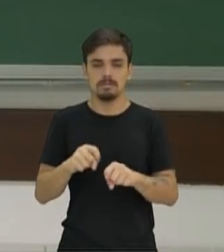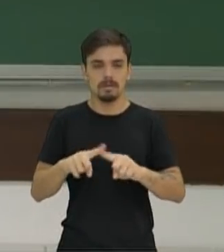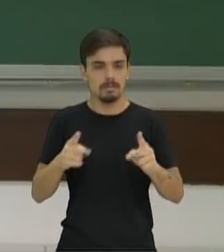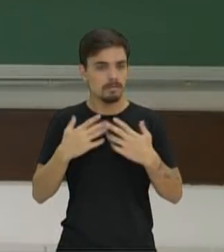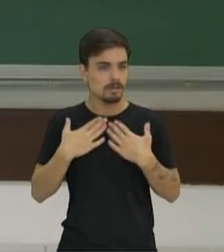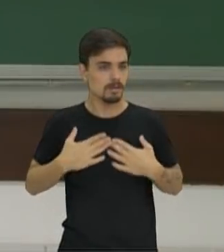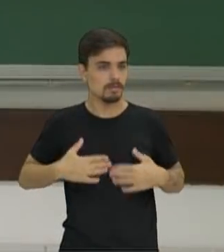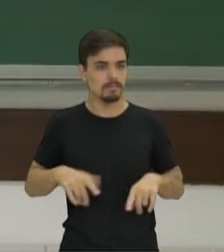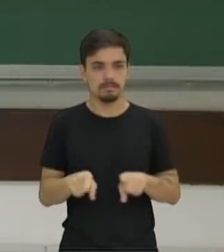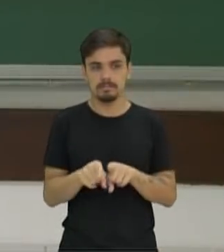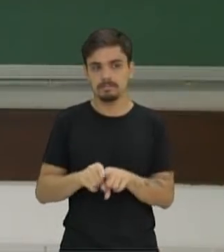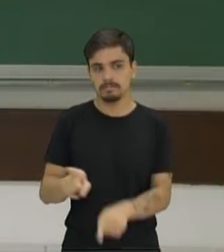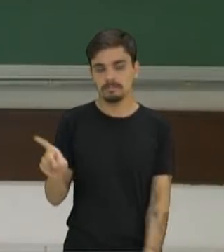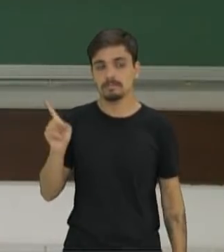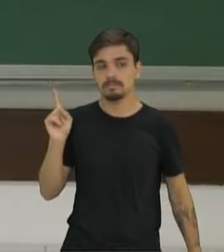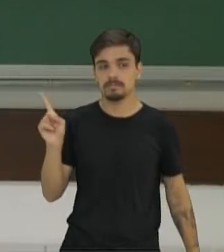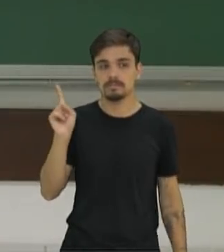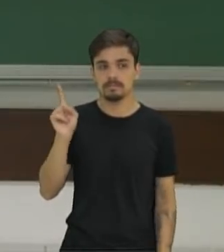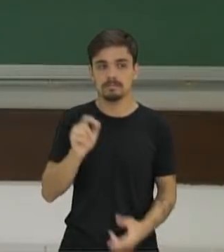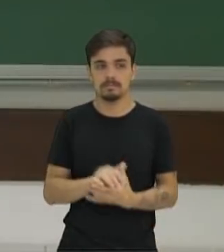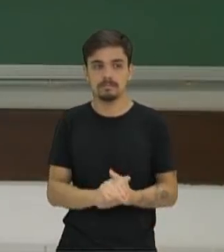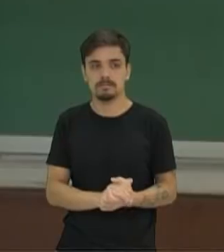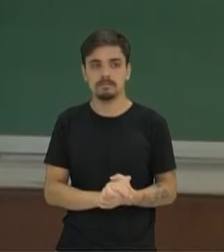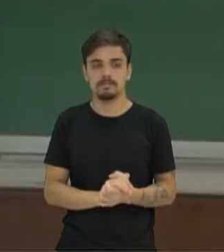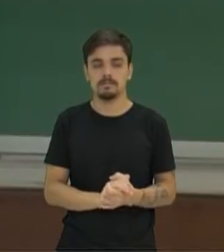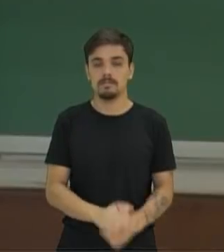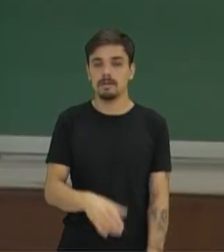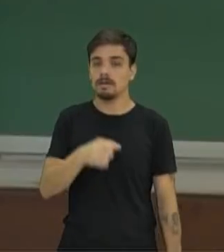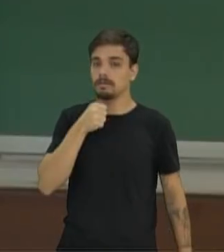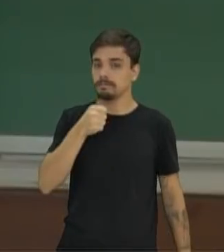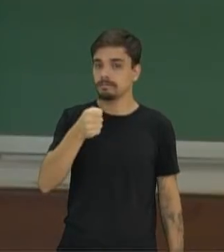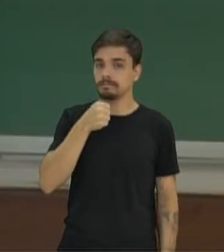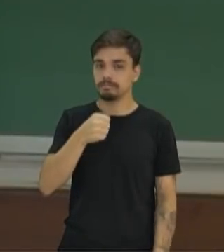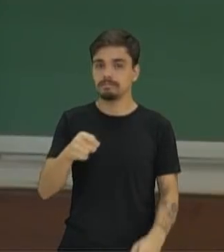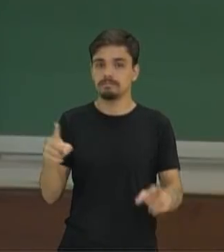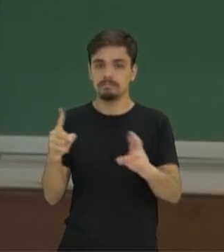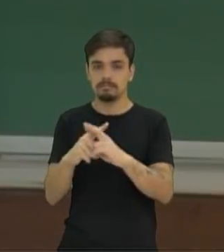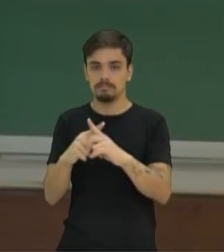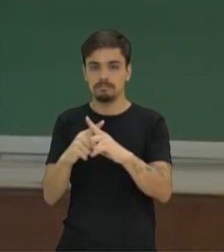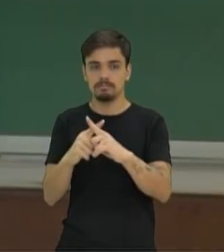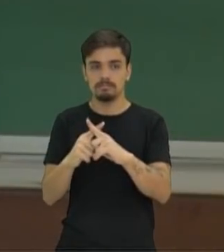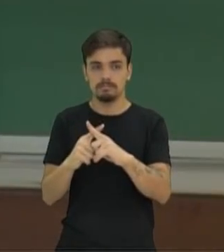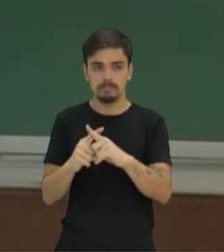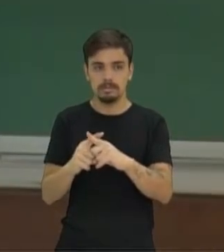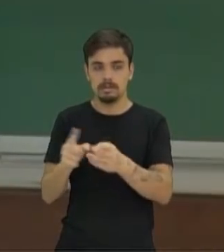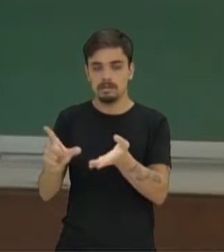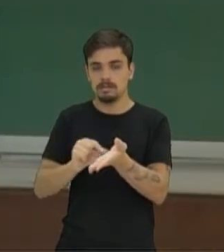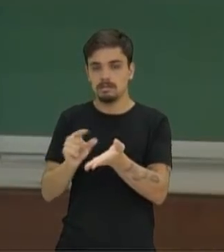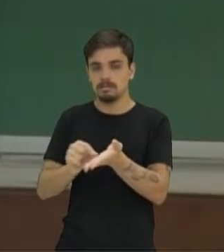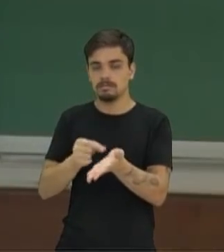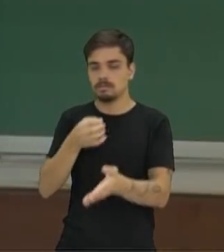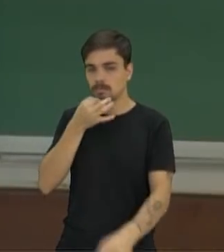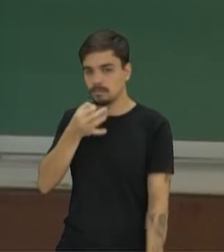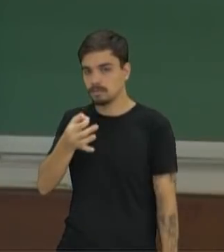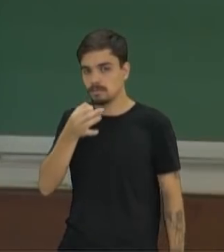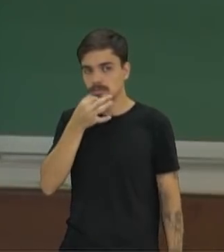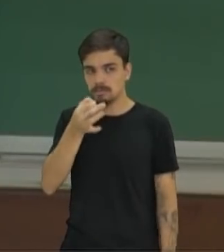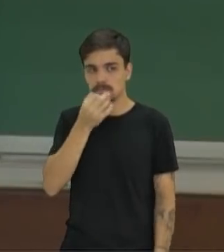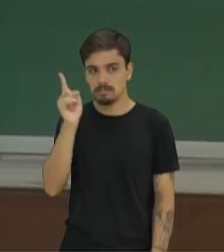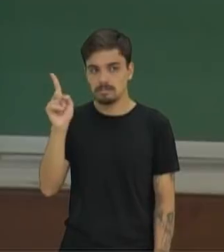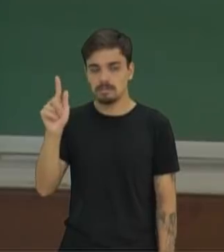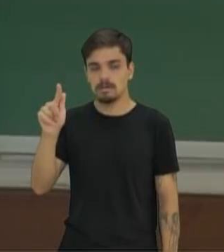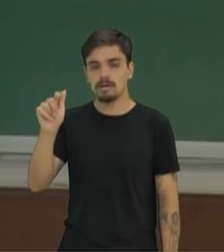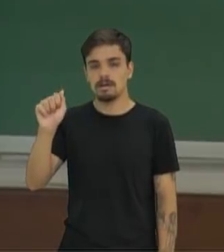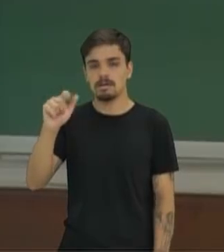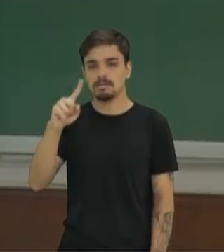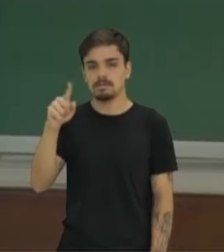Olha só, trouxe para vocês reportagem versus artigo de opinião, que saiu no jornal chamado Gazeta